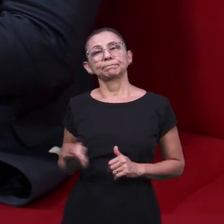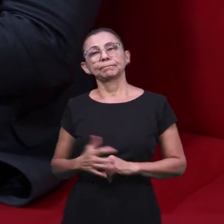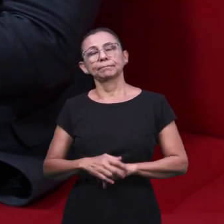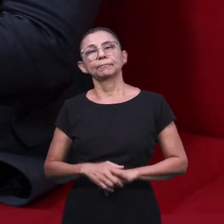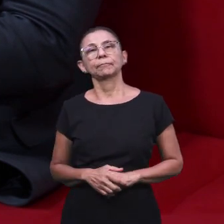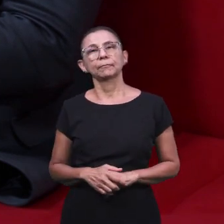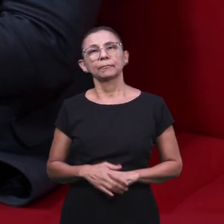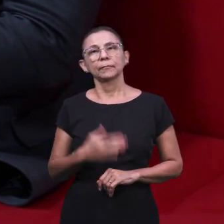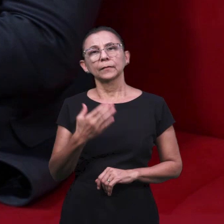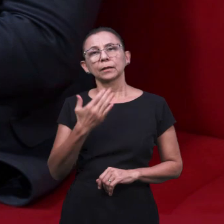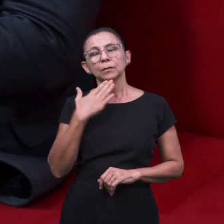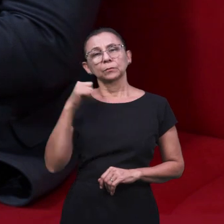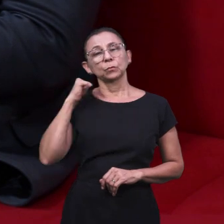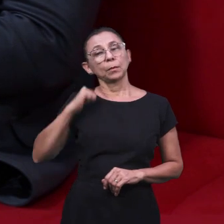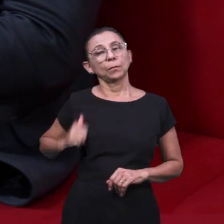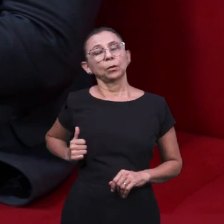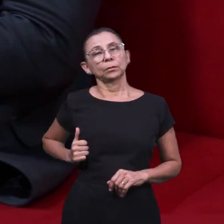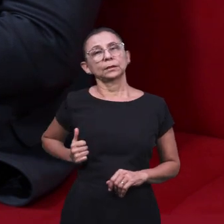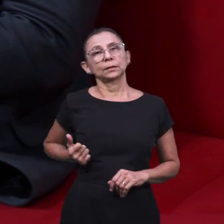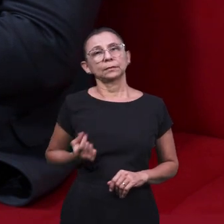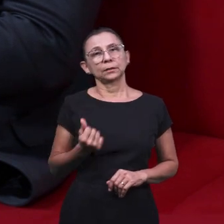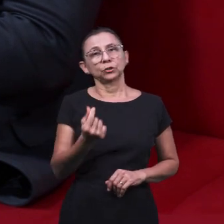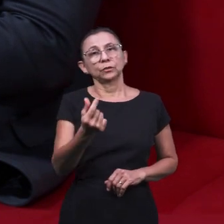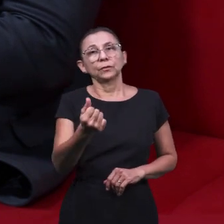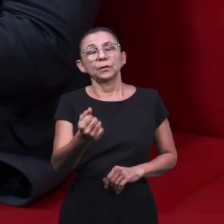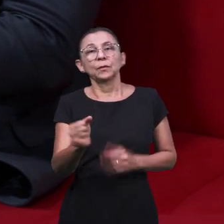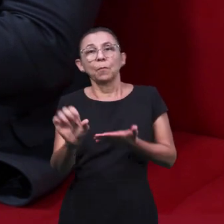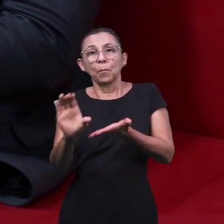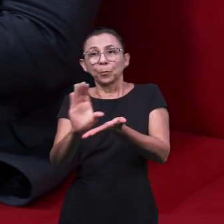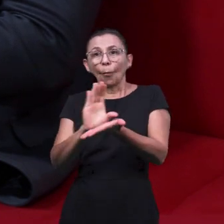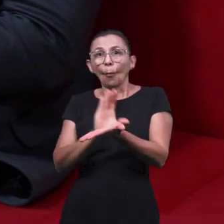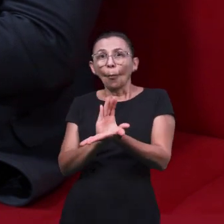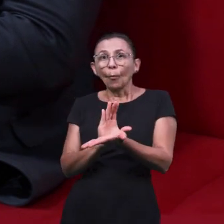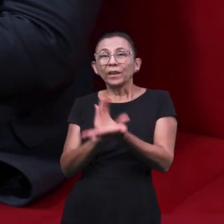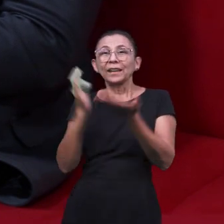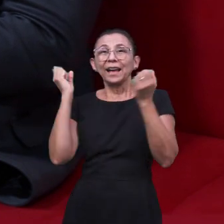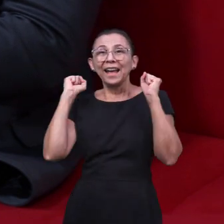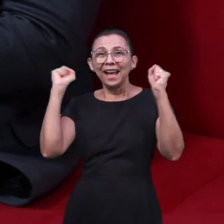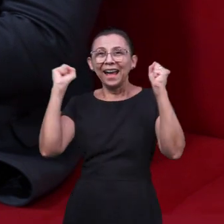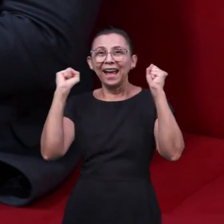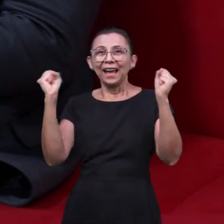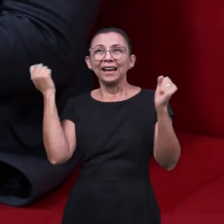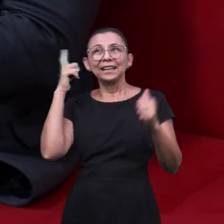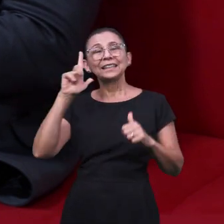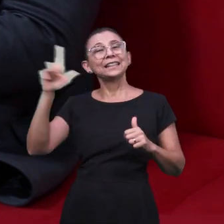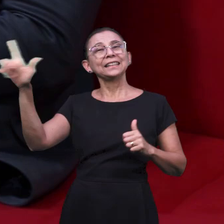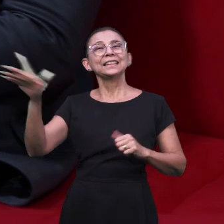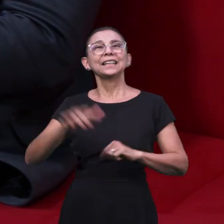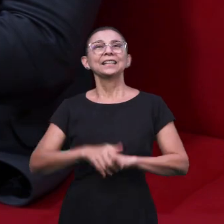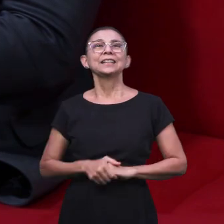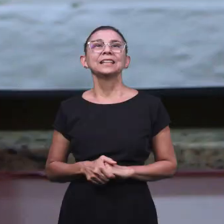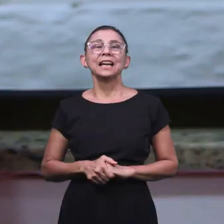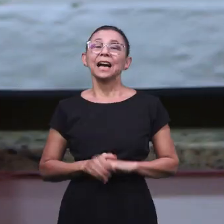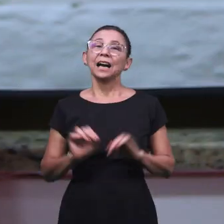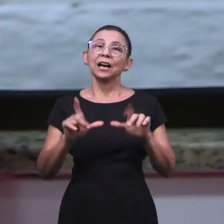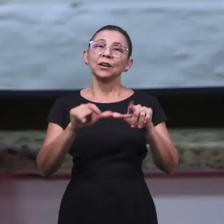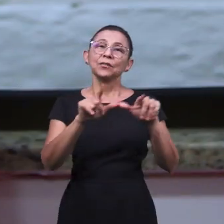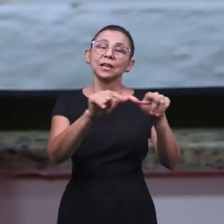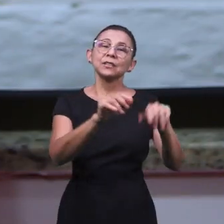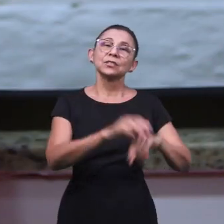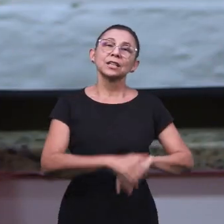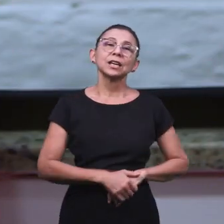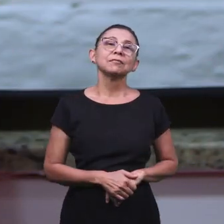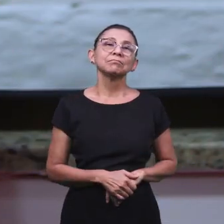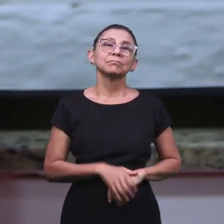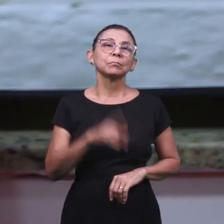bolsa da CAPES e ganhei a bolsa. Então foi o jeito que eu fui para os Estados Unidos, foi aí. E fiquei 4 anos com bolsa lá. Quando